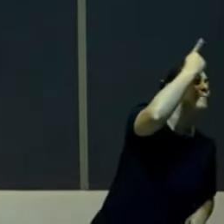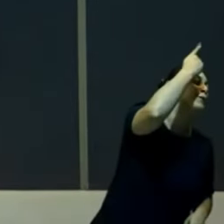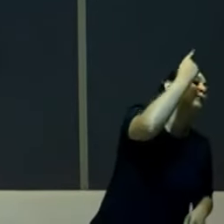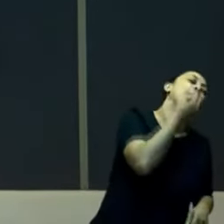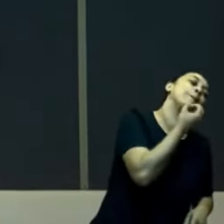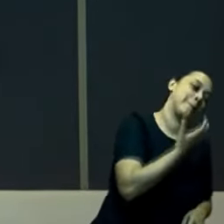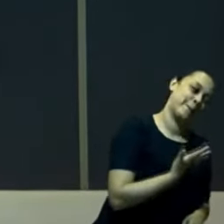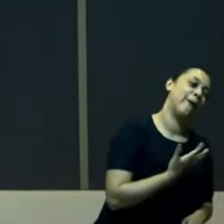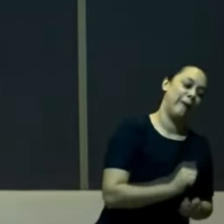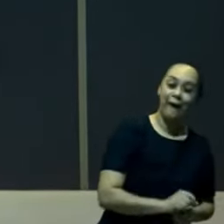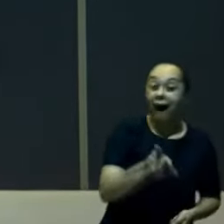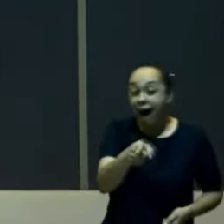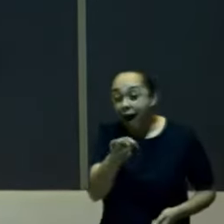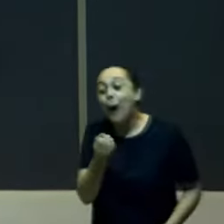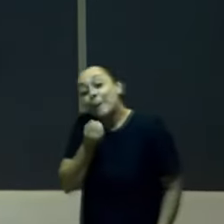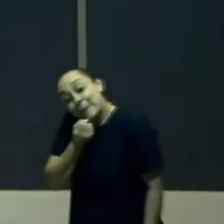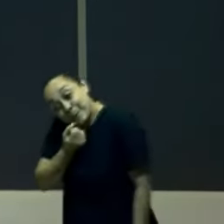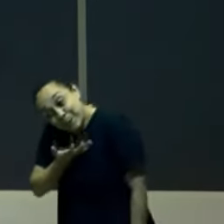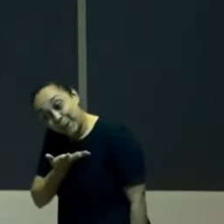generosidade, irmãos, ela fala um pouquinho de